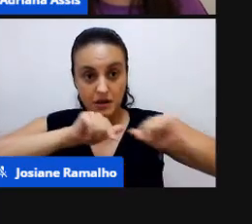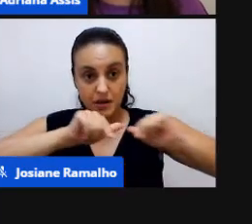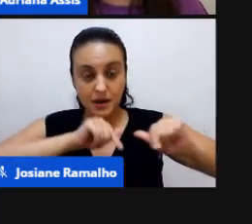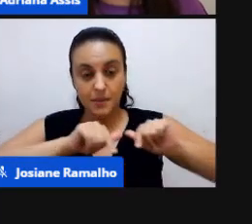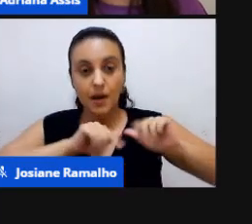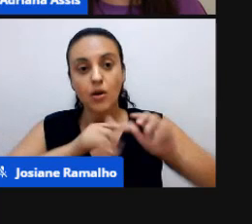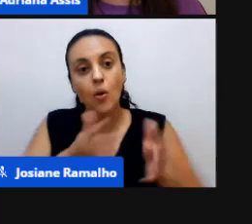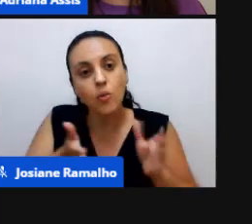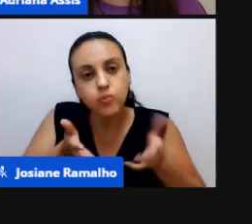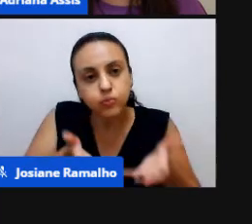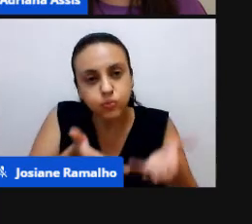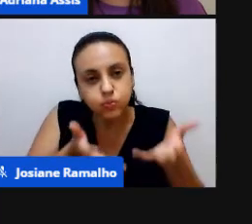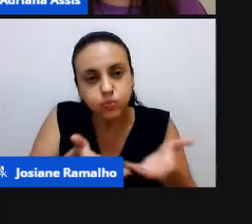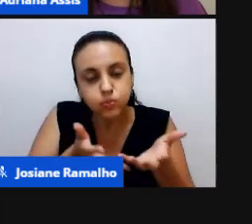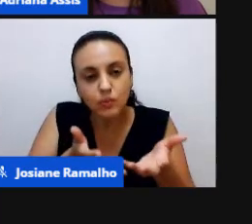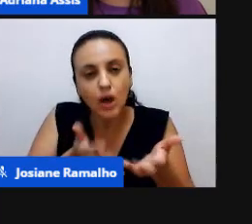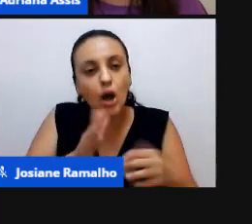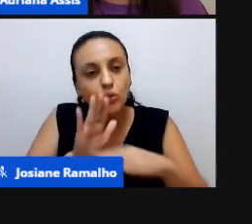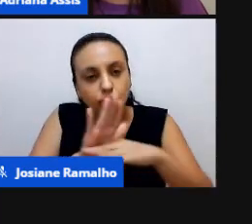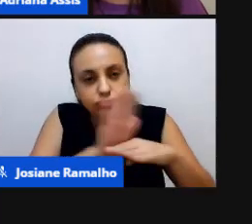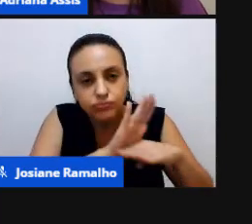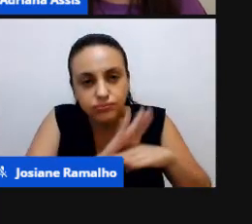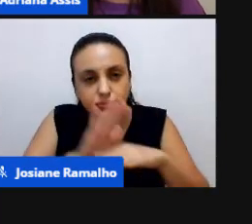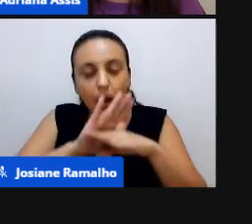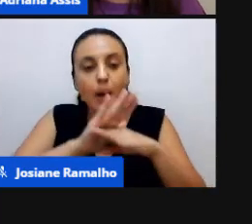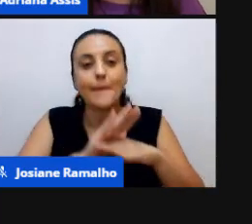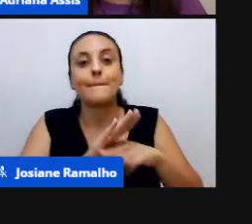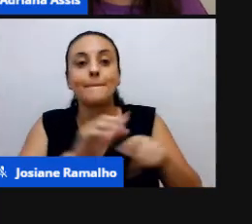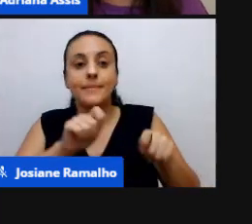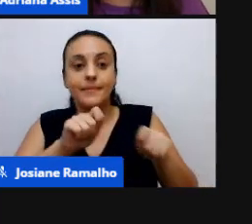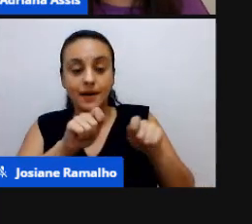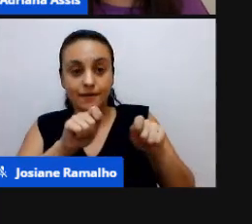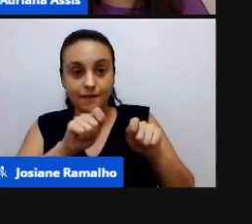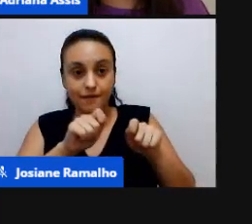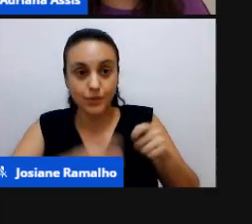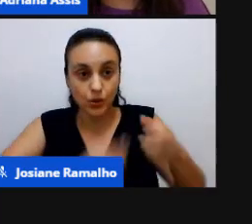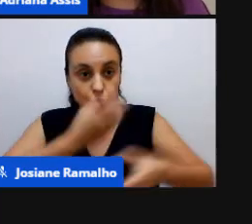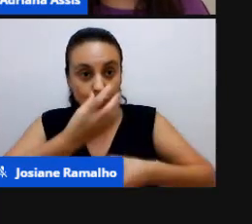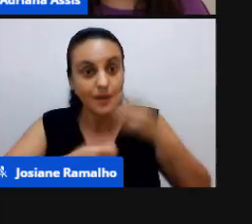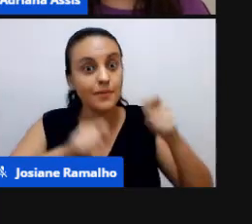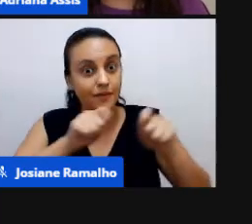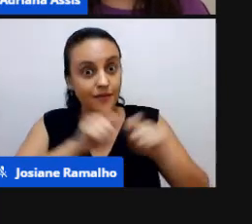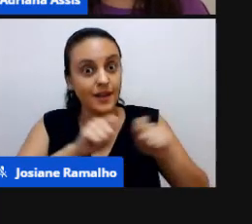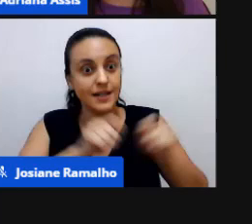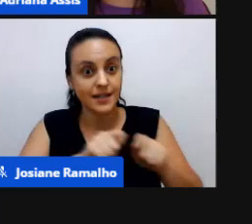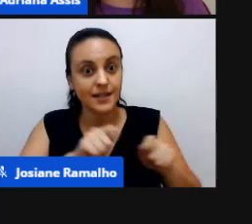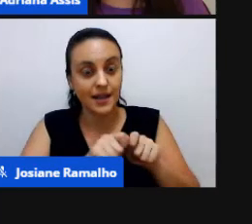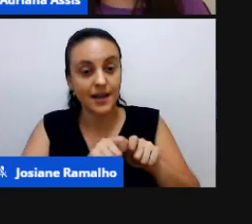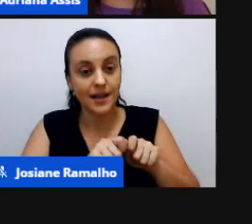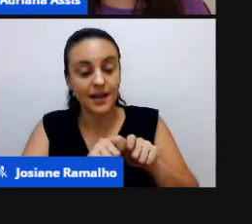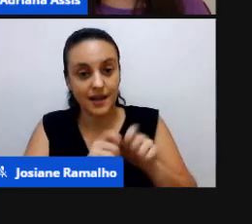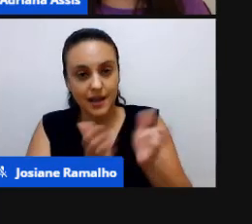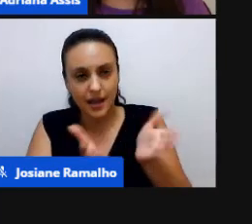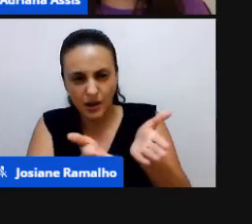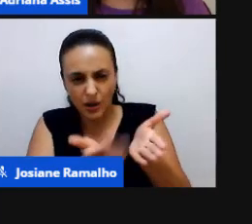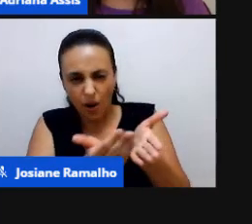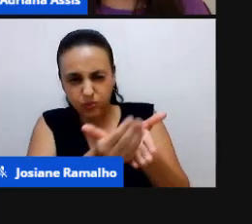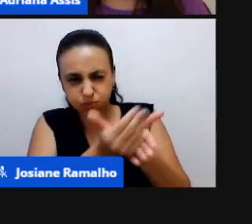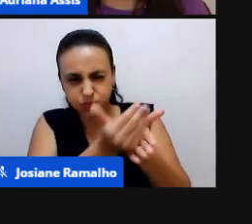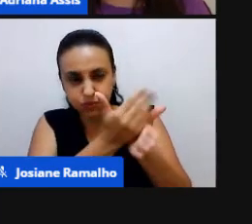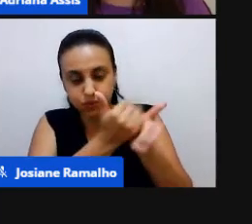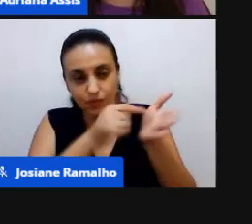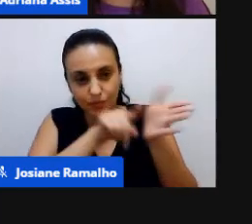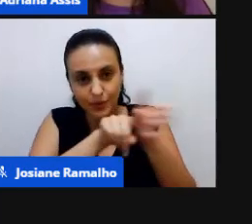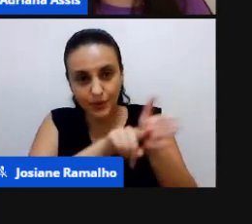a construção desse banco. E queremos aqui agradecer imensamente essa